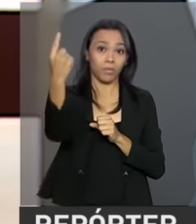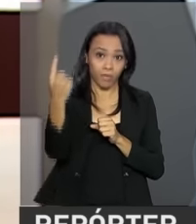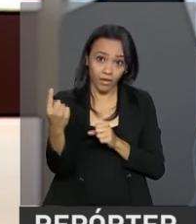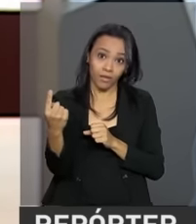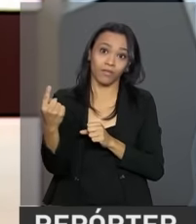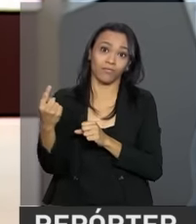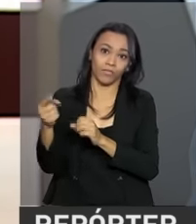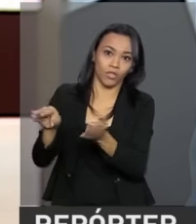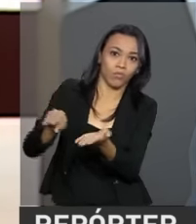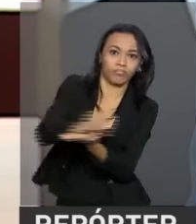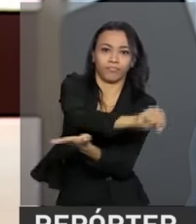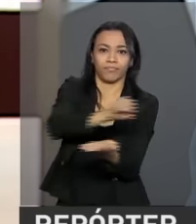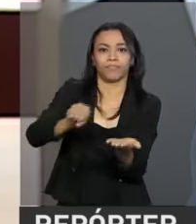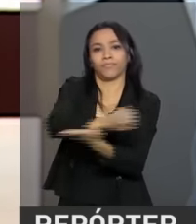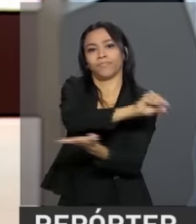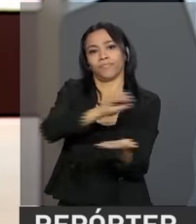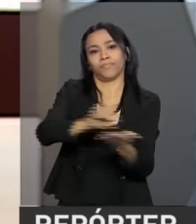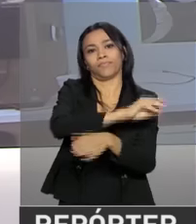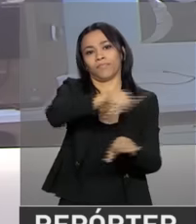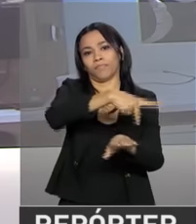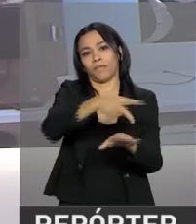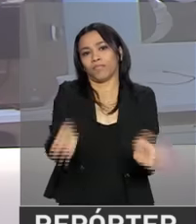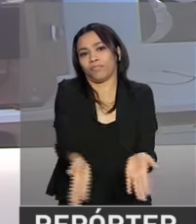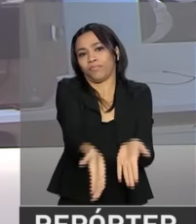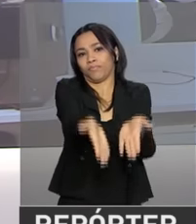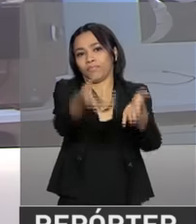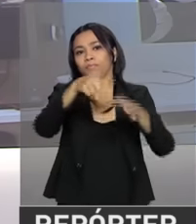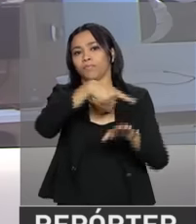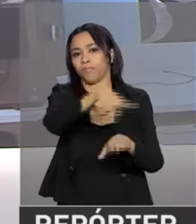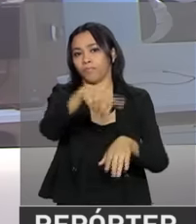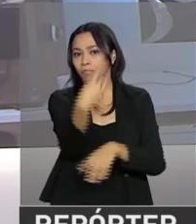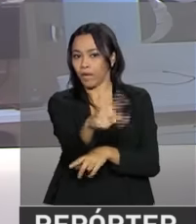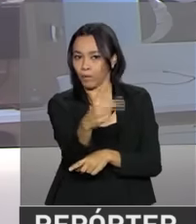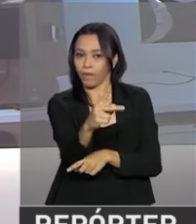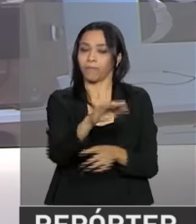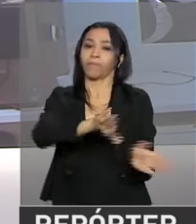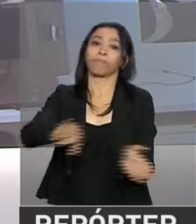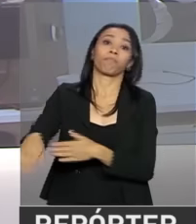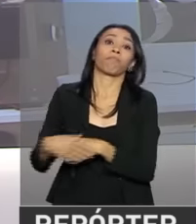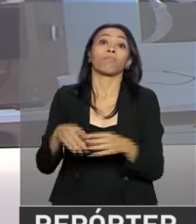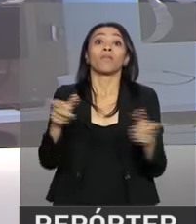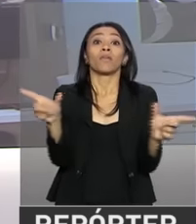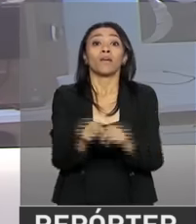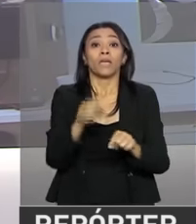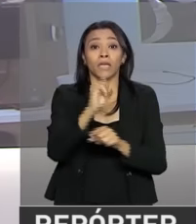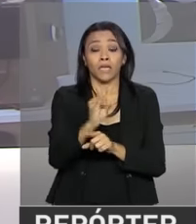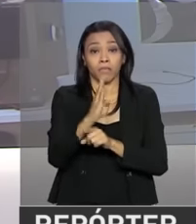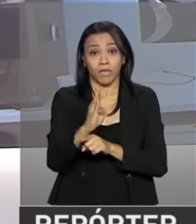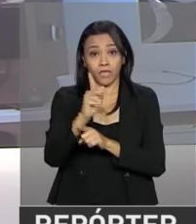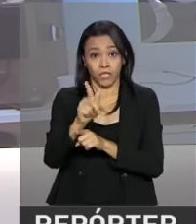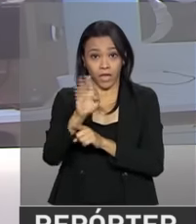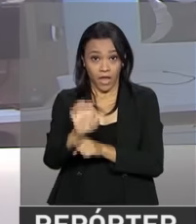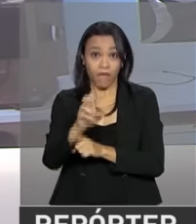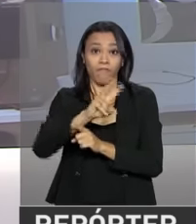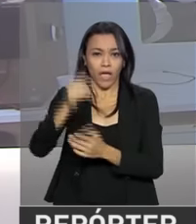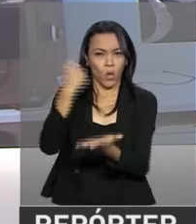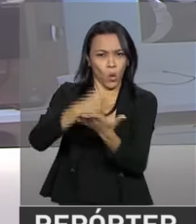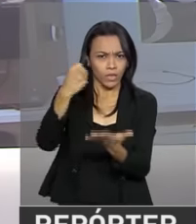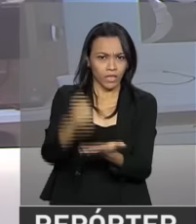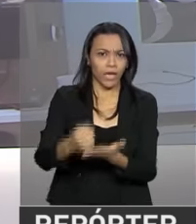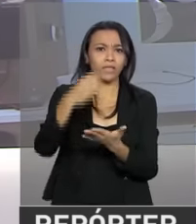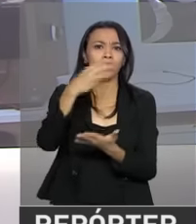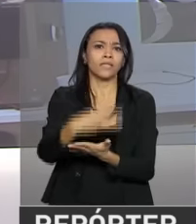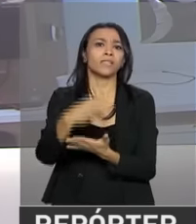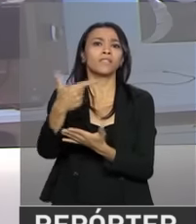de investimentos no país vizinho. O IBGE vai fazer um processo seletivo para a contratação de